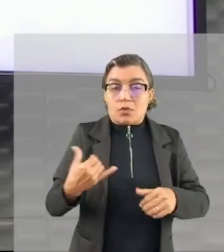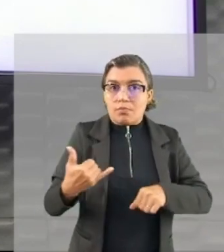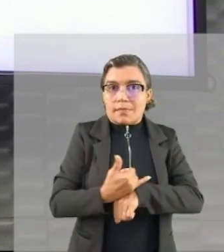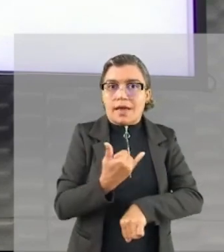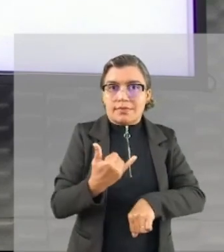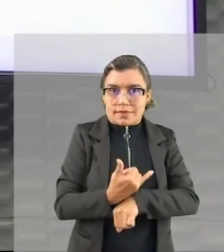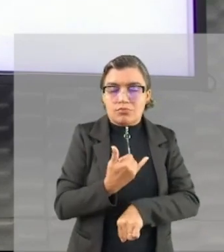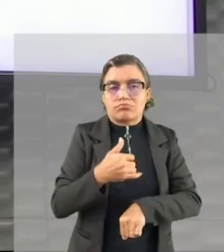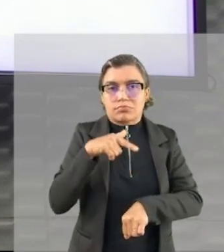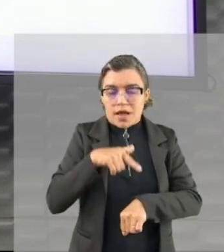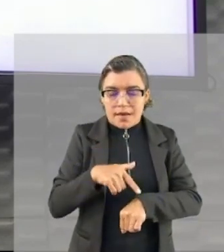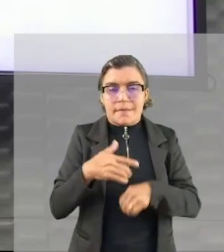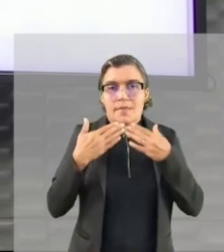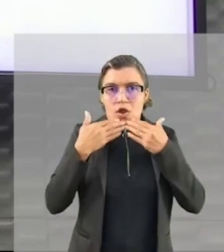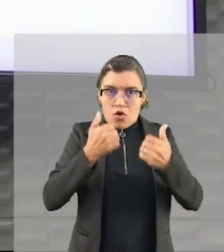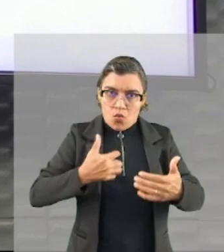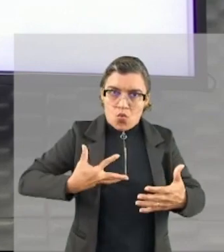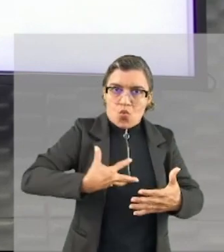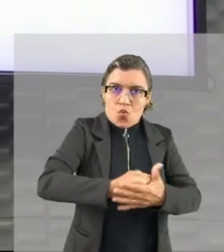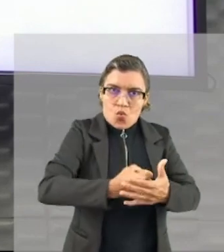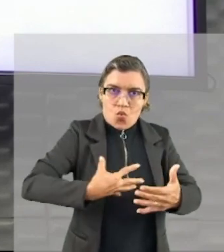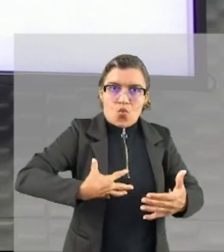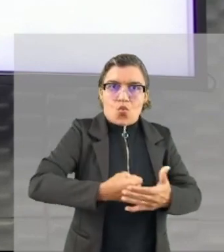condutores de calor. Tá?